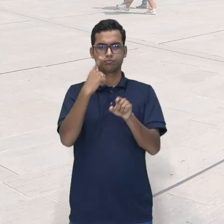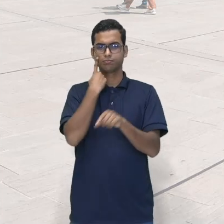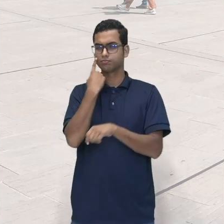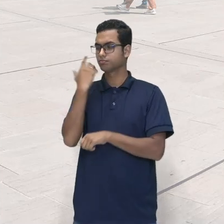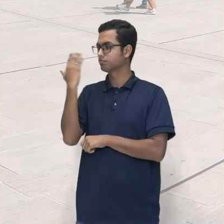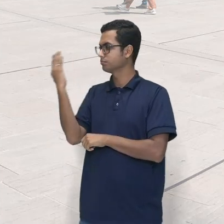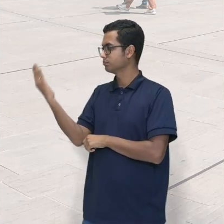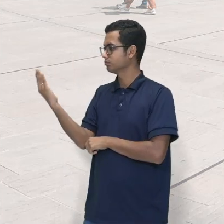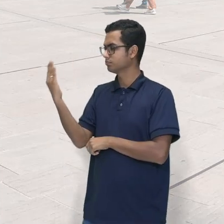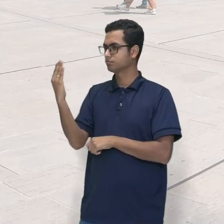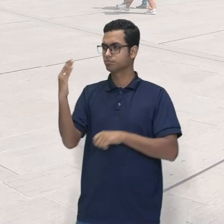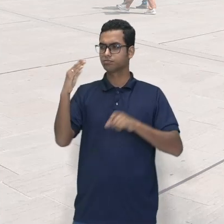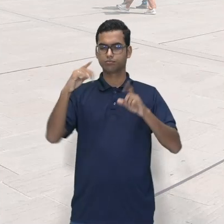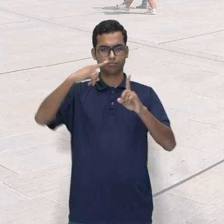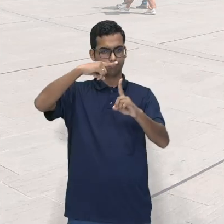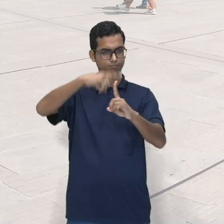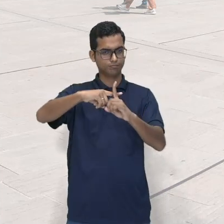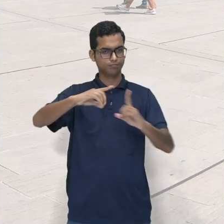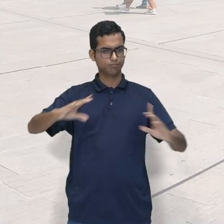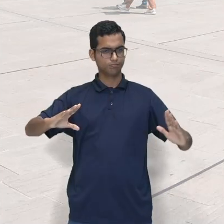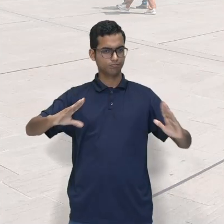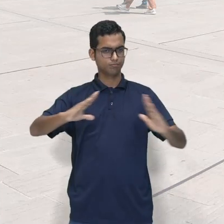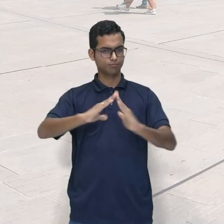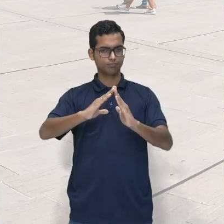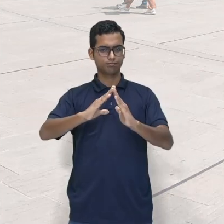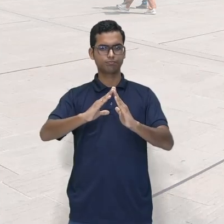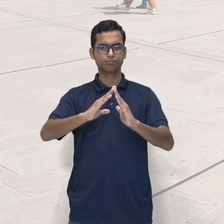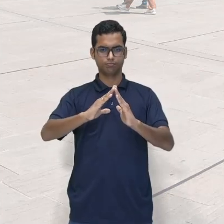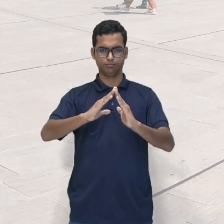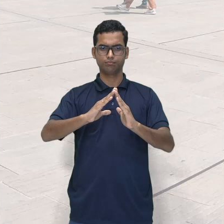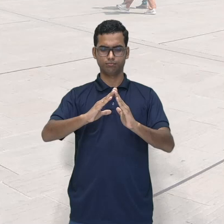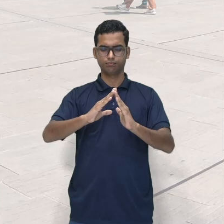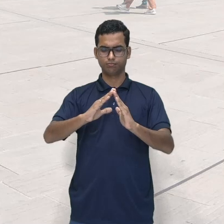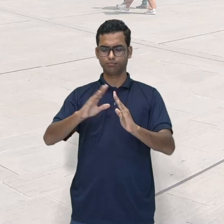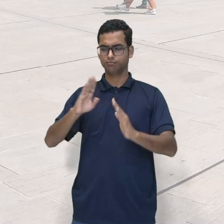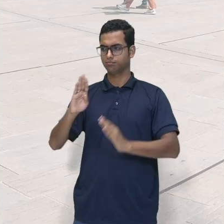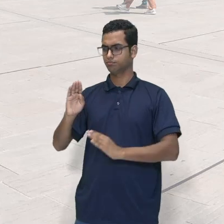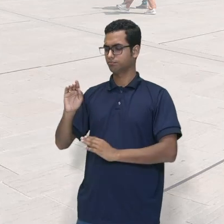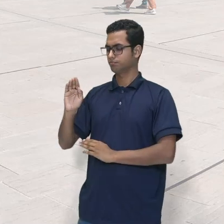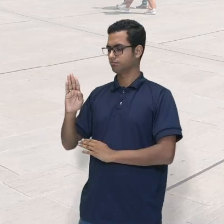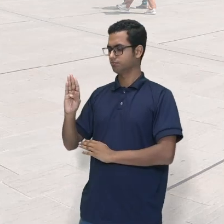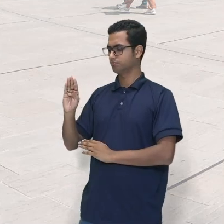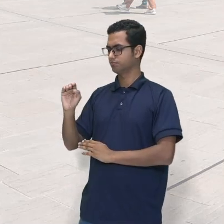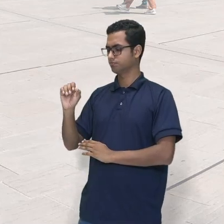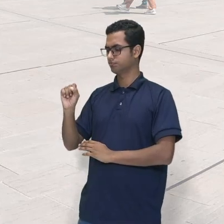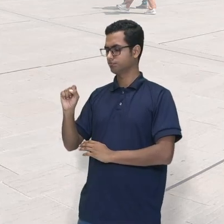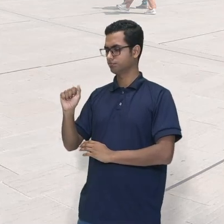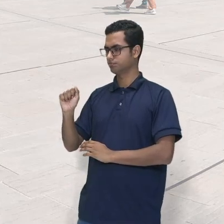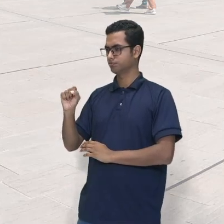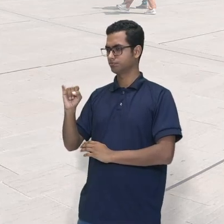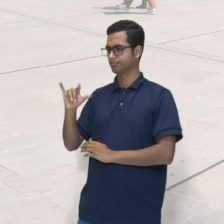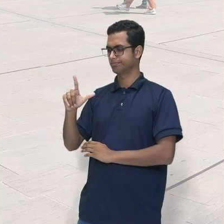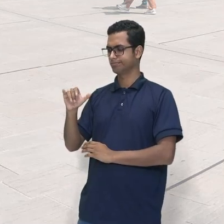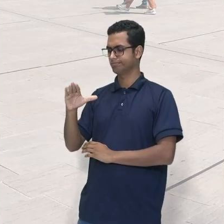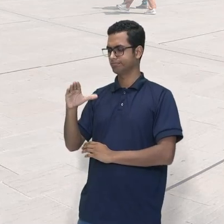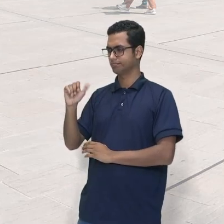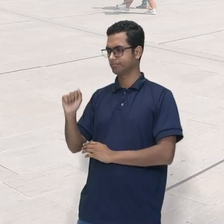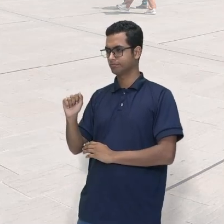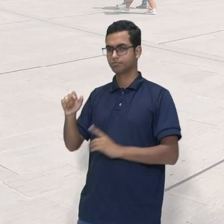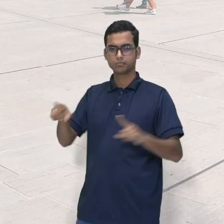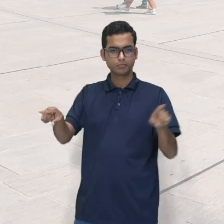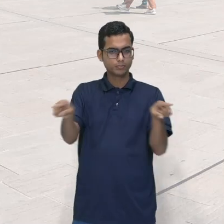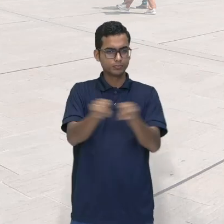nada mais é que uma igreja, certo? E observe, ainda tem a presença